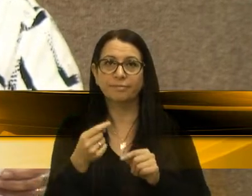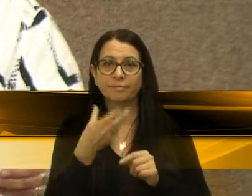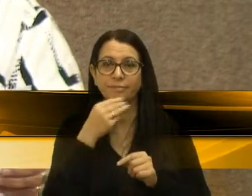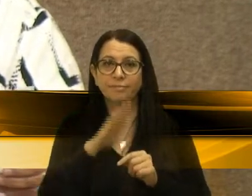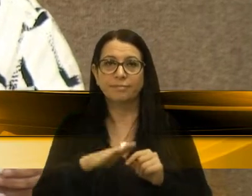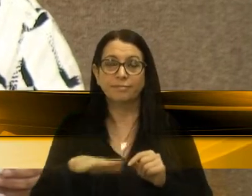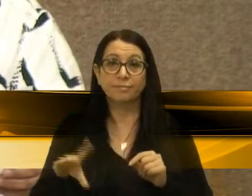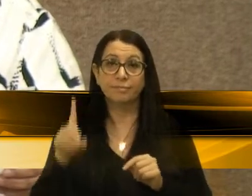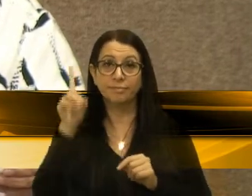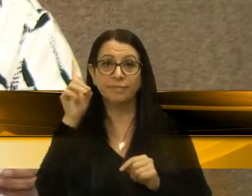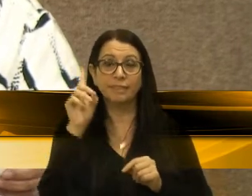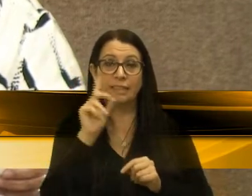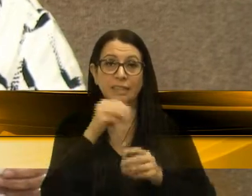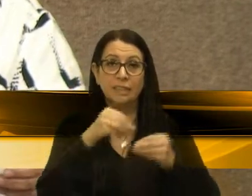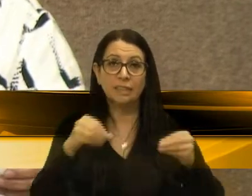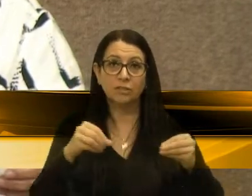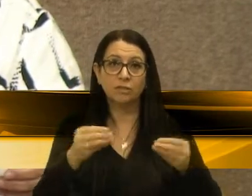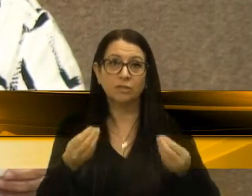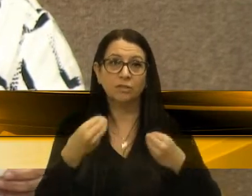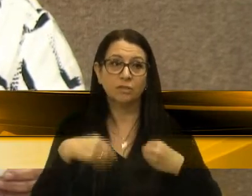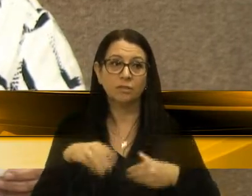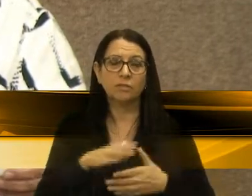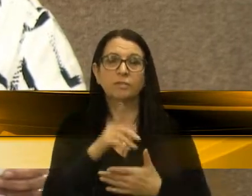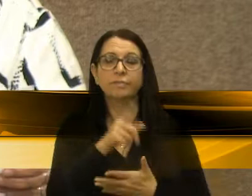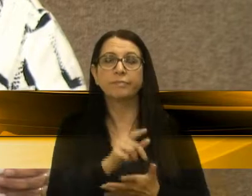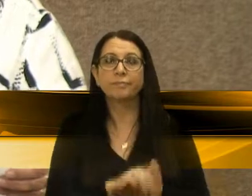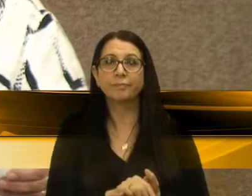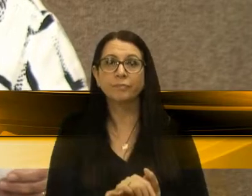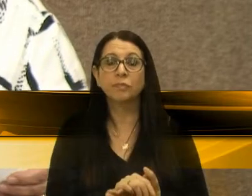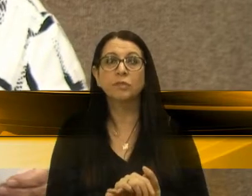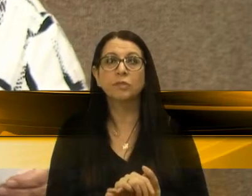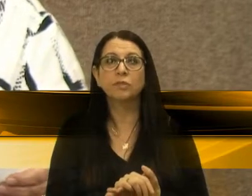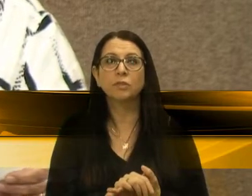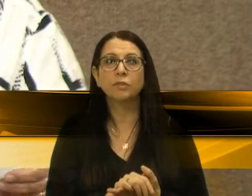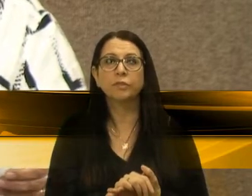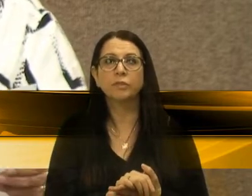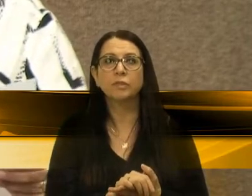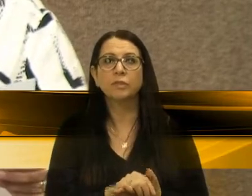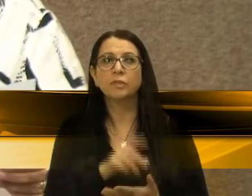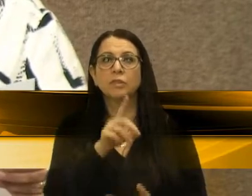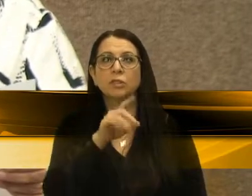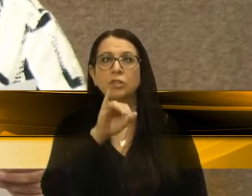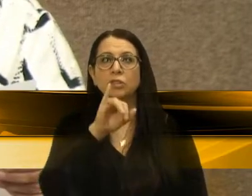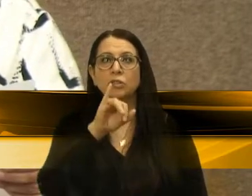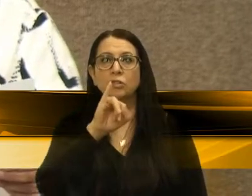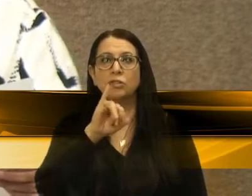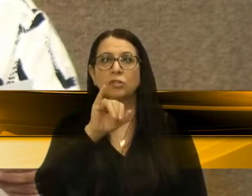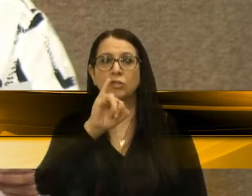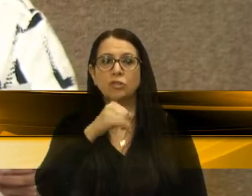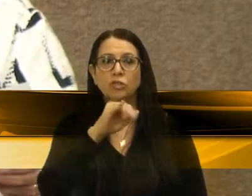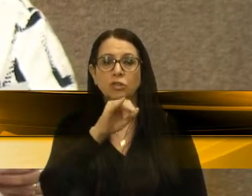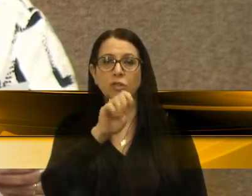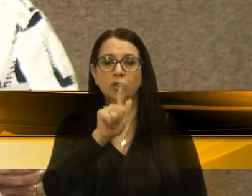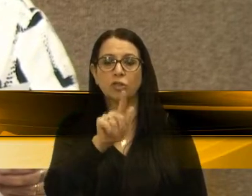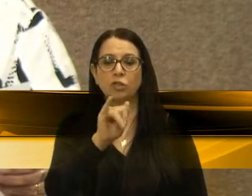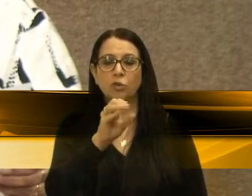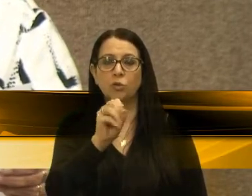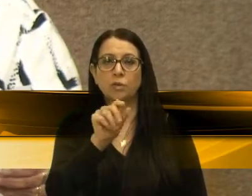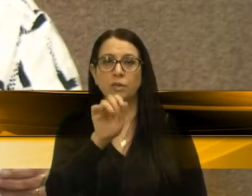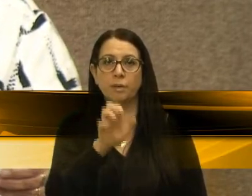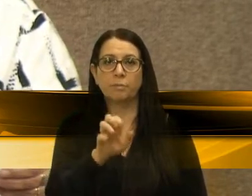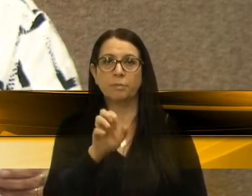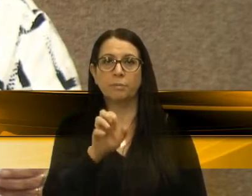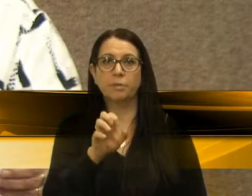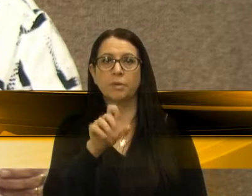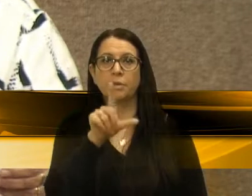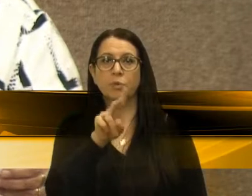Deus nas terras doadas pelas famílias de Giuseppe Boniatti, Celeste Boniatti e